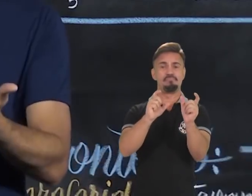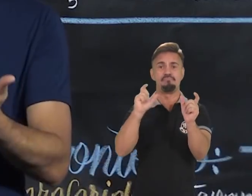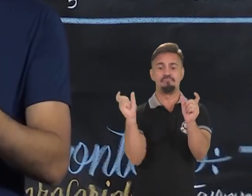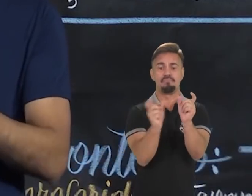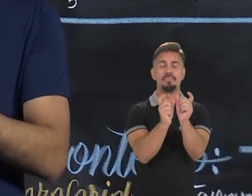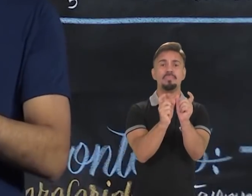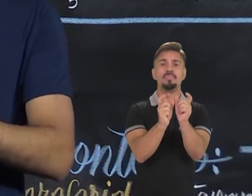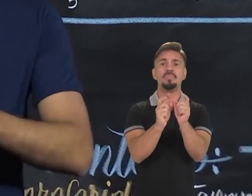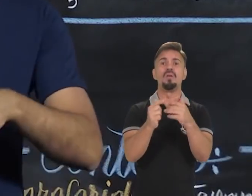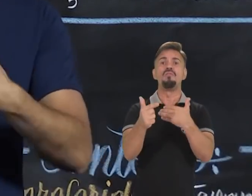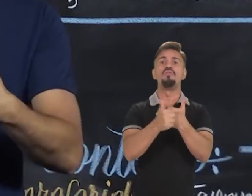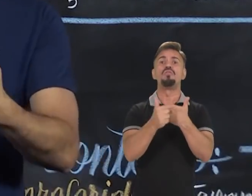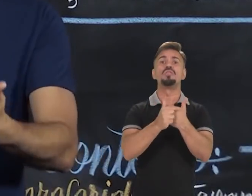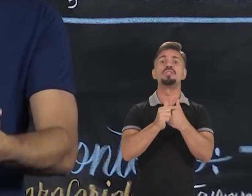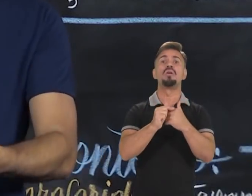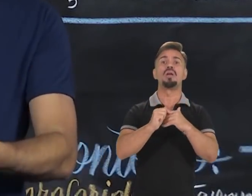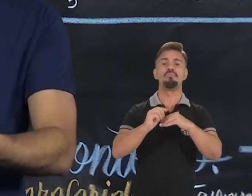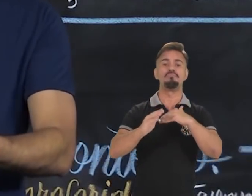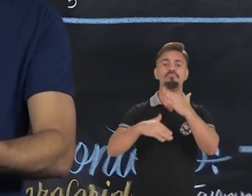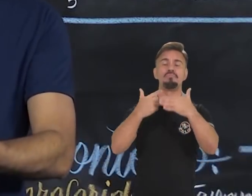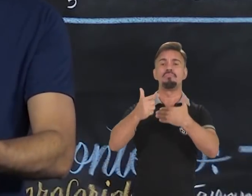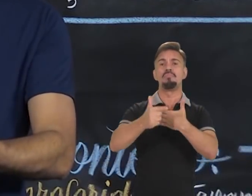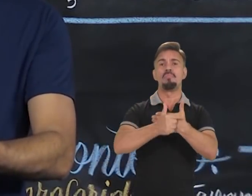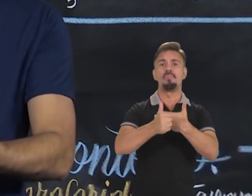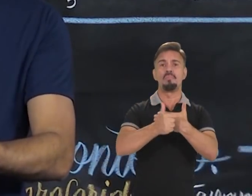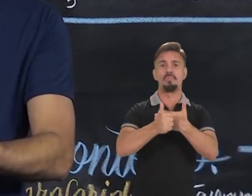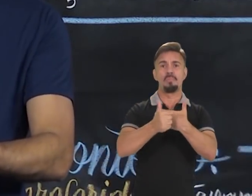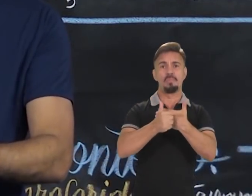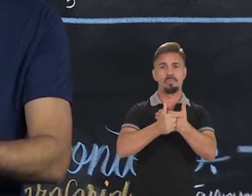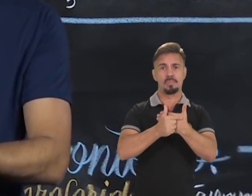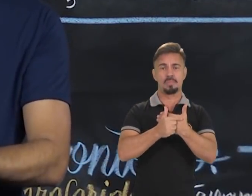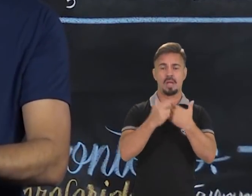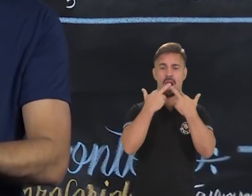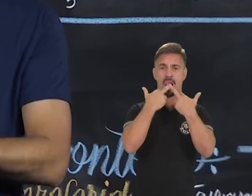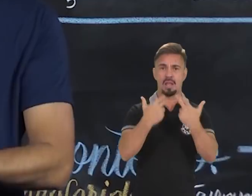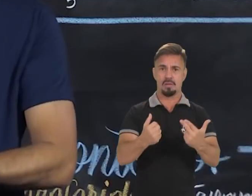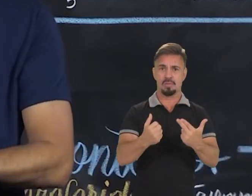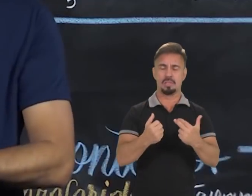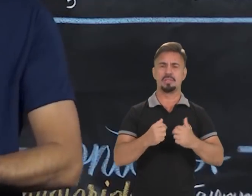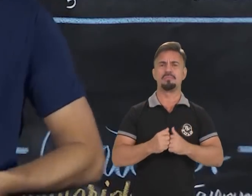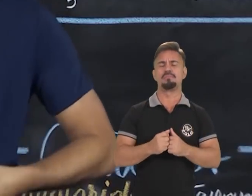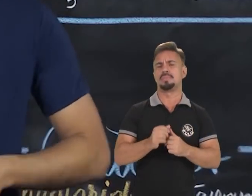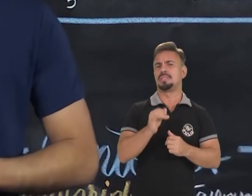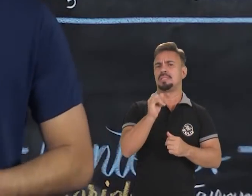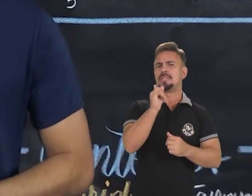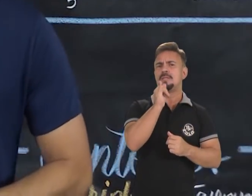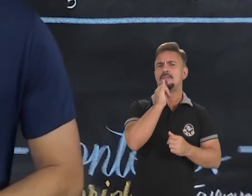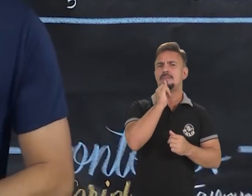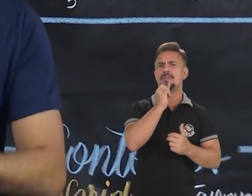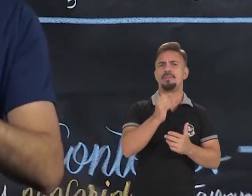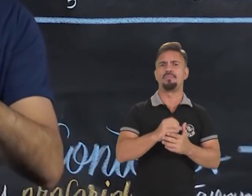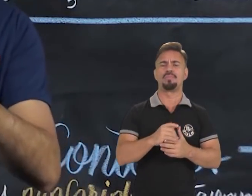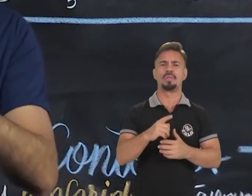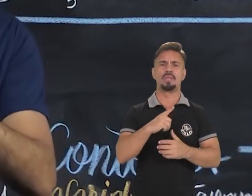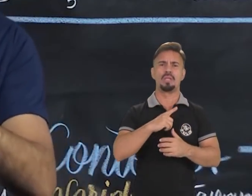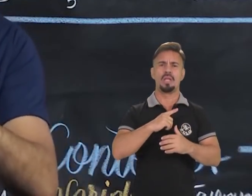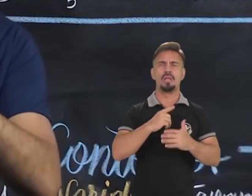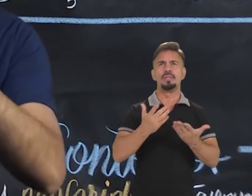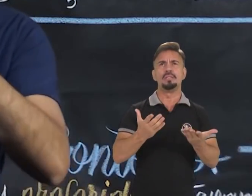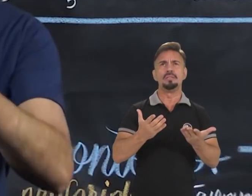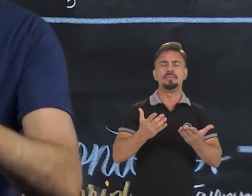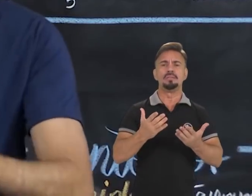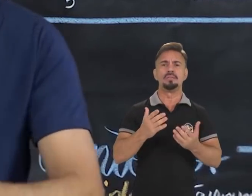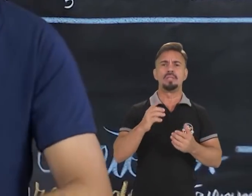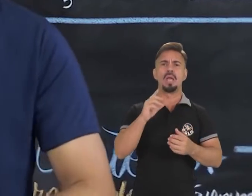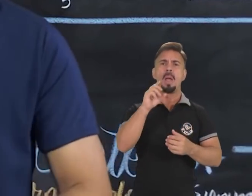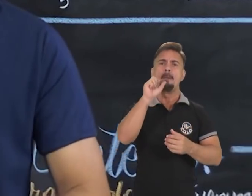a função de desempenhar um papel dentro de uma construção linguística. Como, por exemplo, eu tenho uma construção